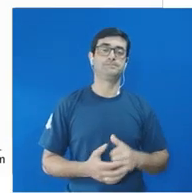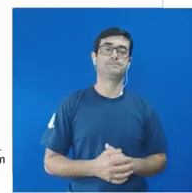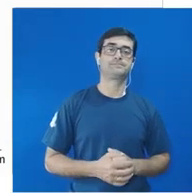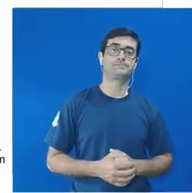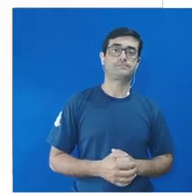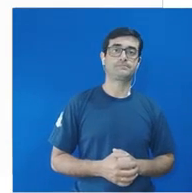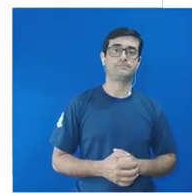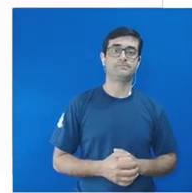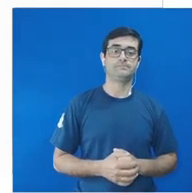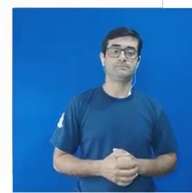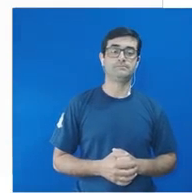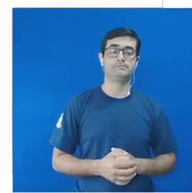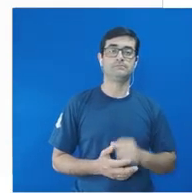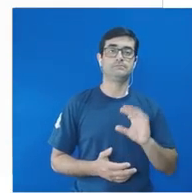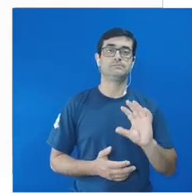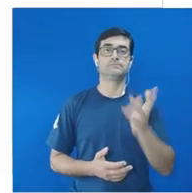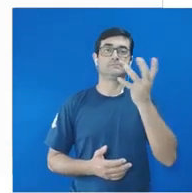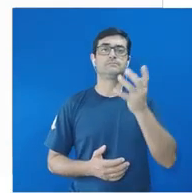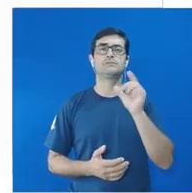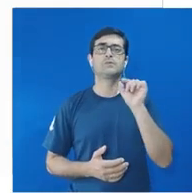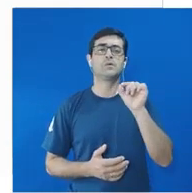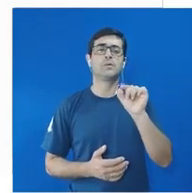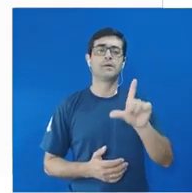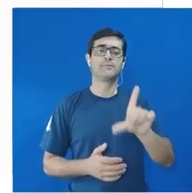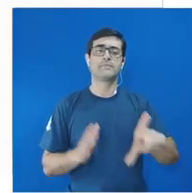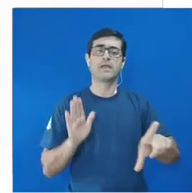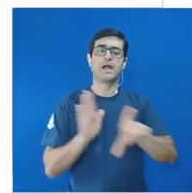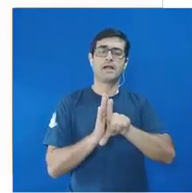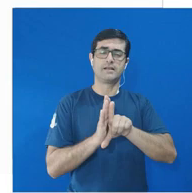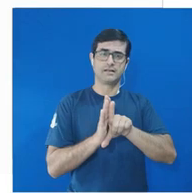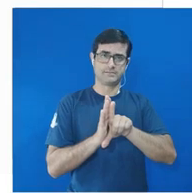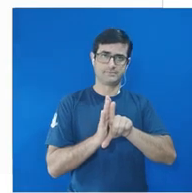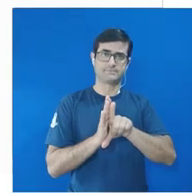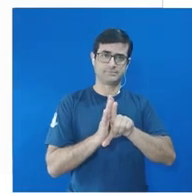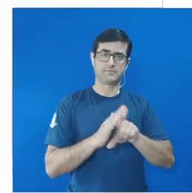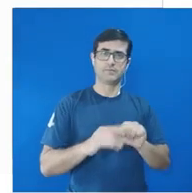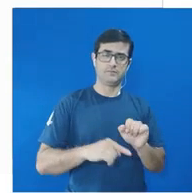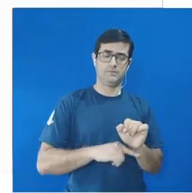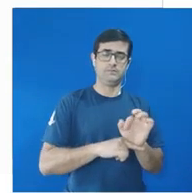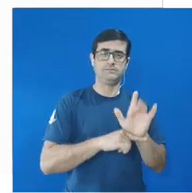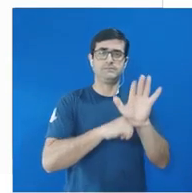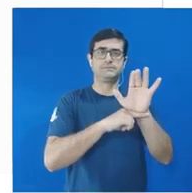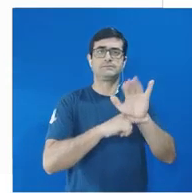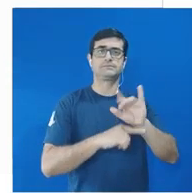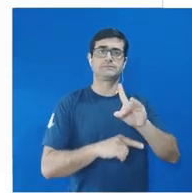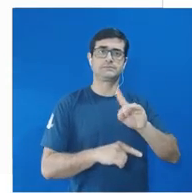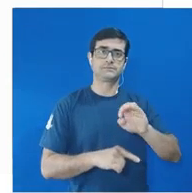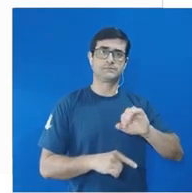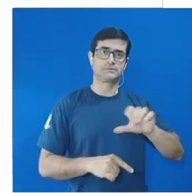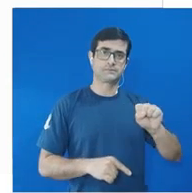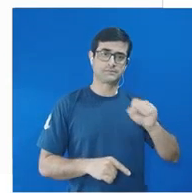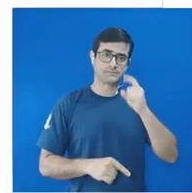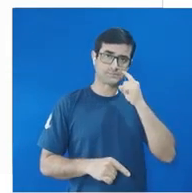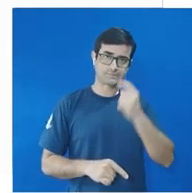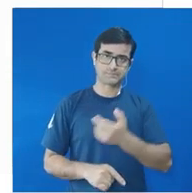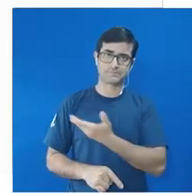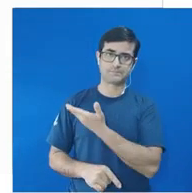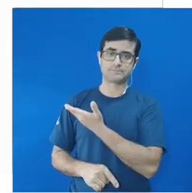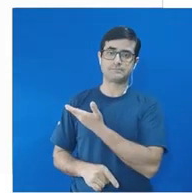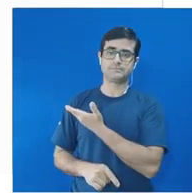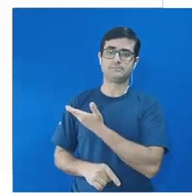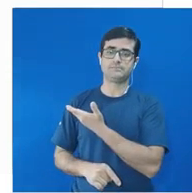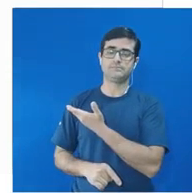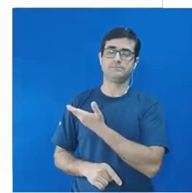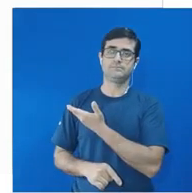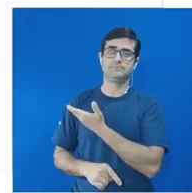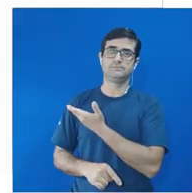acontece? Existe uma lei chamada da Lei dos Gases Ideais que relaciona todas as propriedades que eu falei até agora.